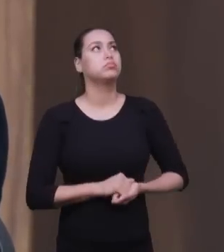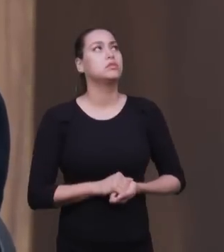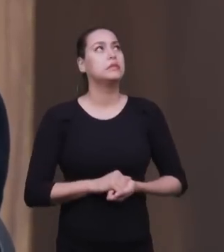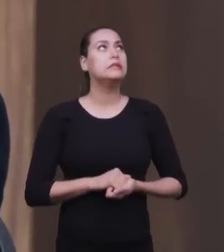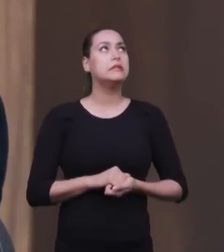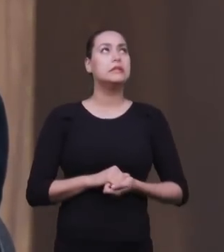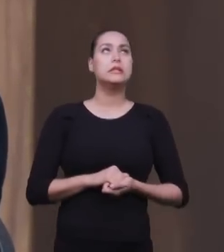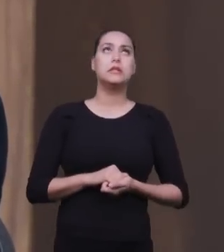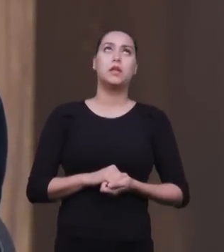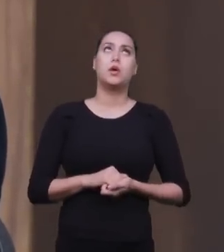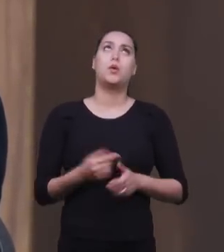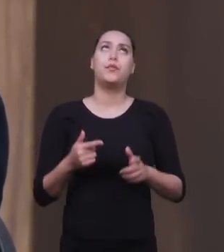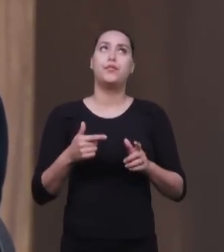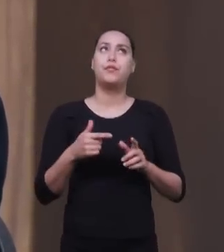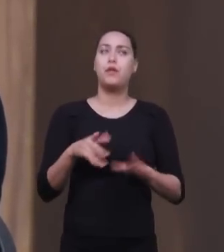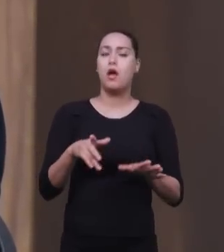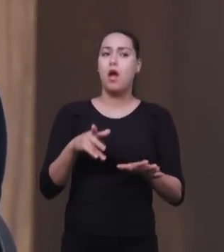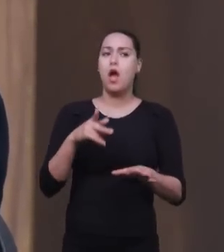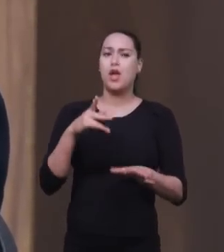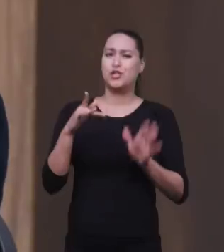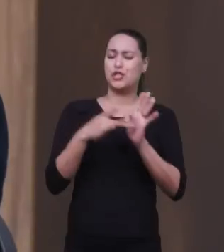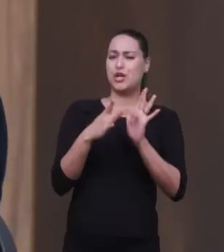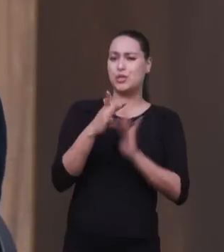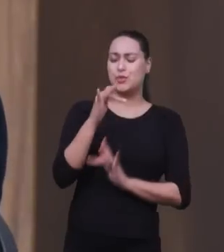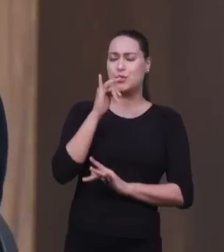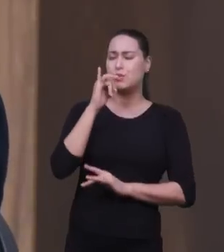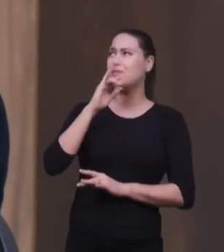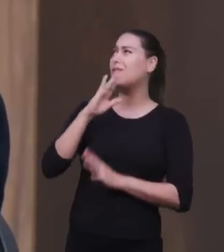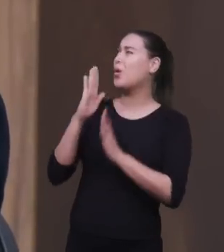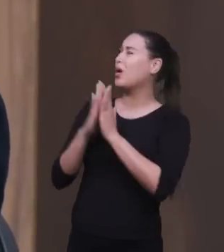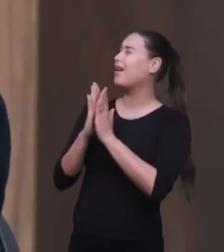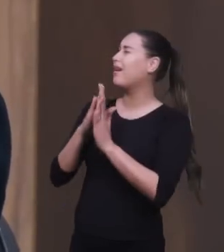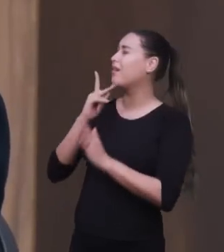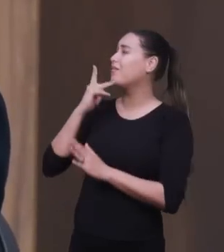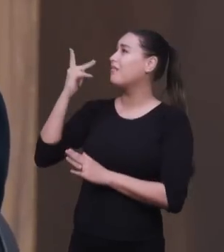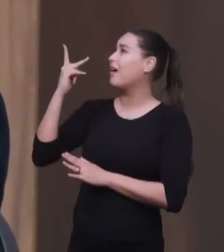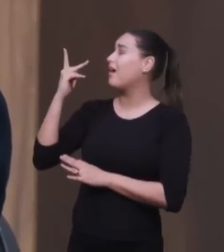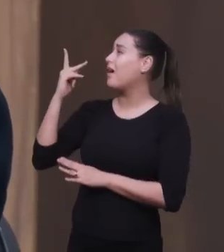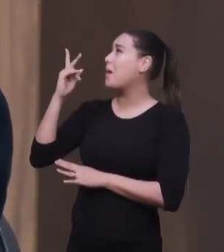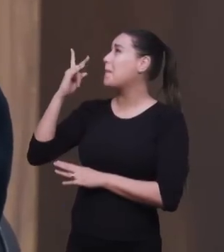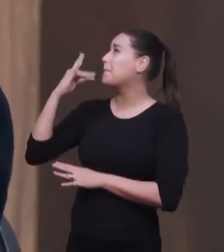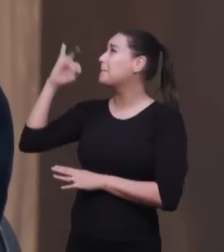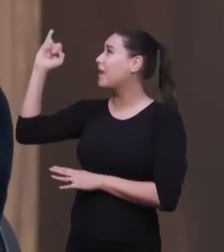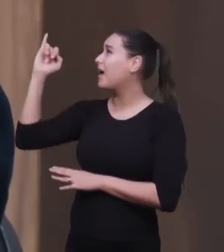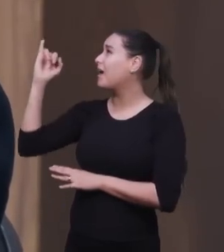diante da palavra que Jesus deu ali na cruz, né, Pai, perdoa-lhes porque não sabem o que fazem,